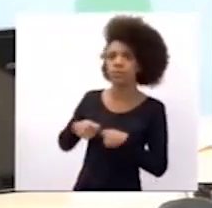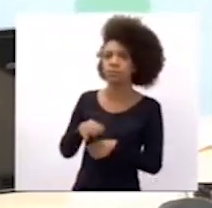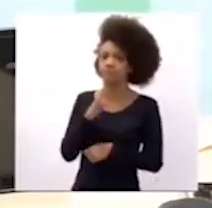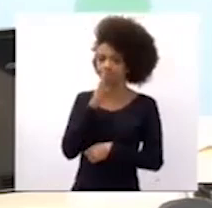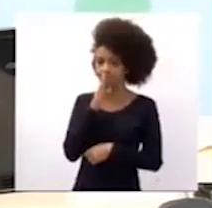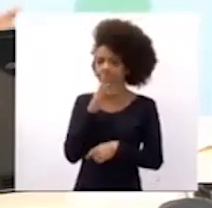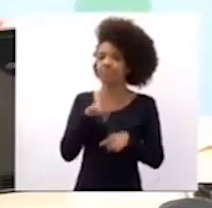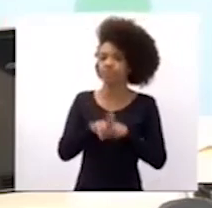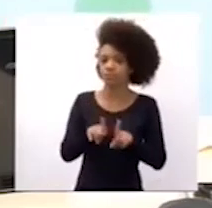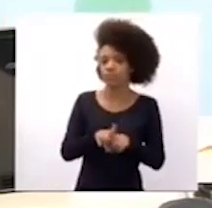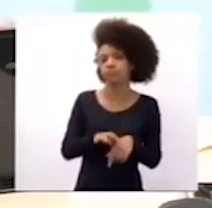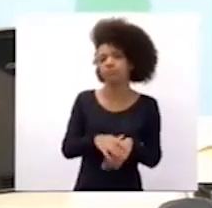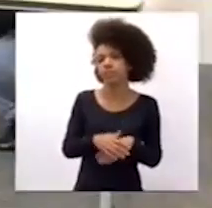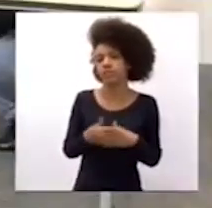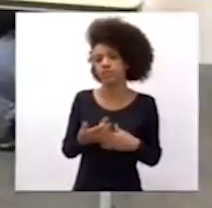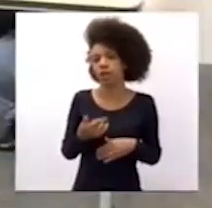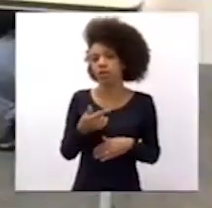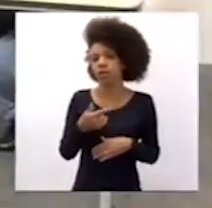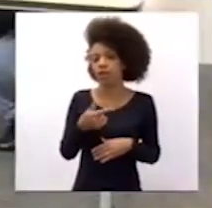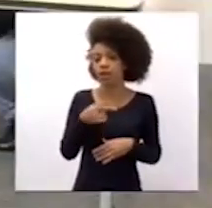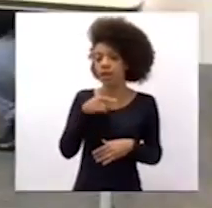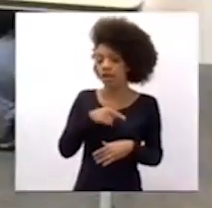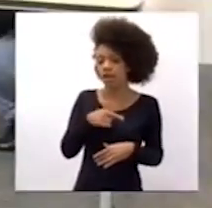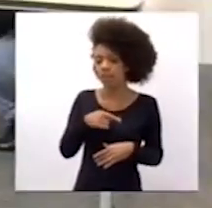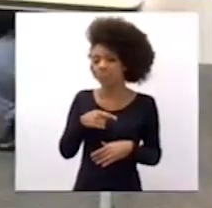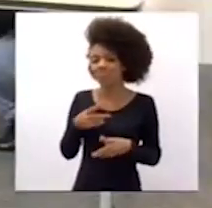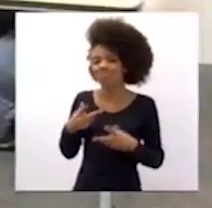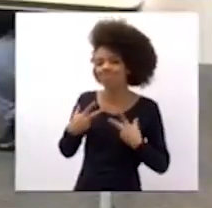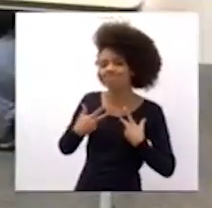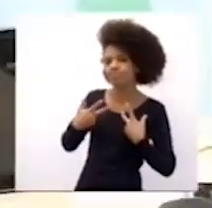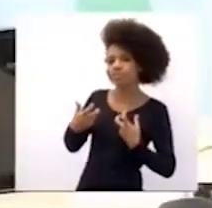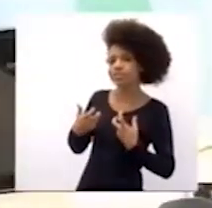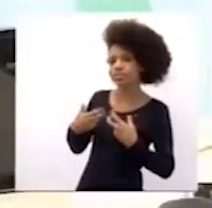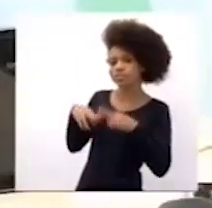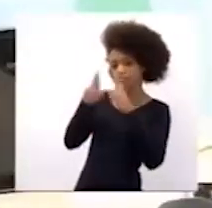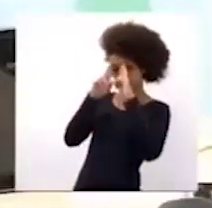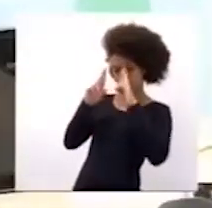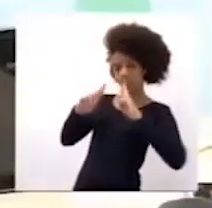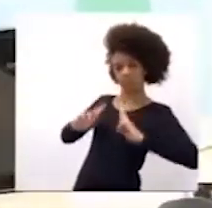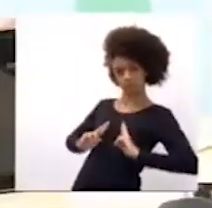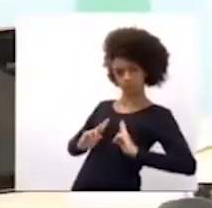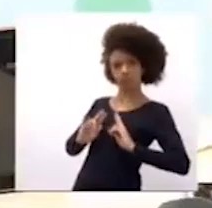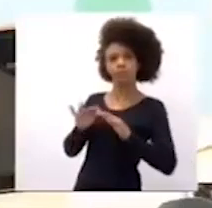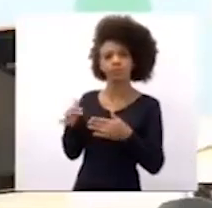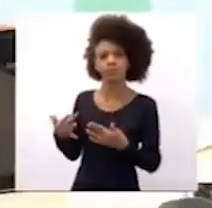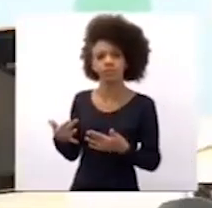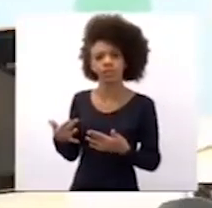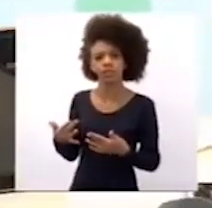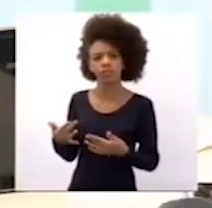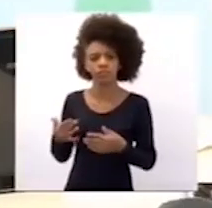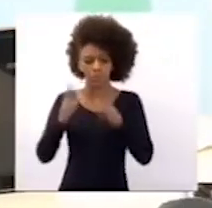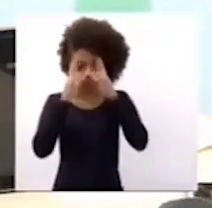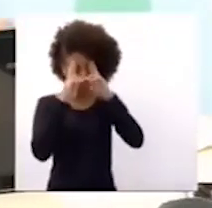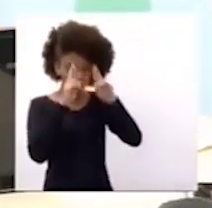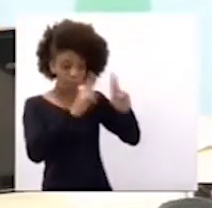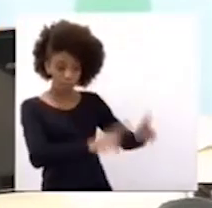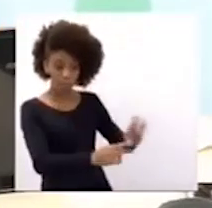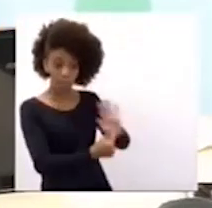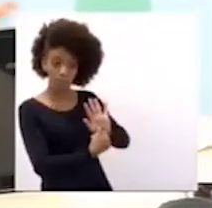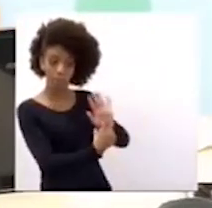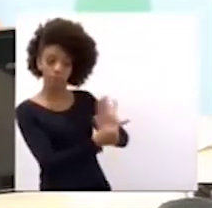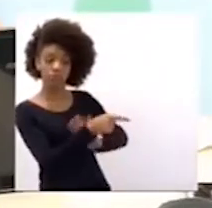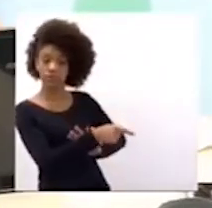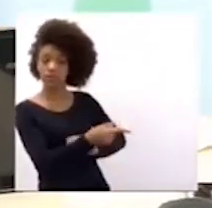que ele veja que ele é responsável, né? Eu acho que passar a responsabilidade, mostrar que